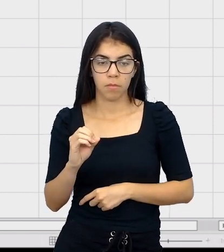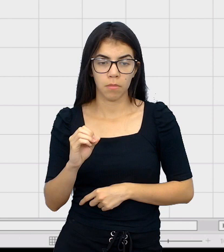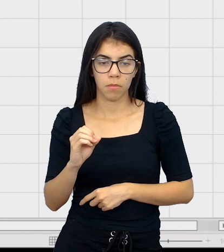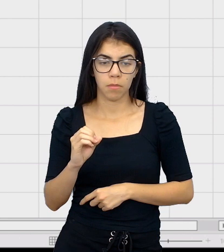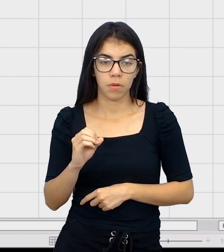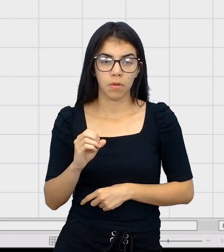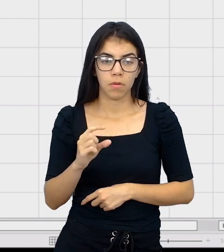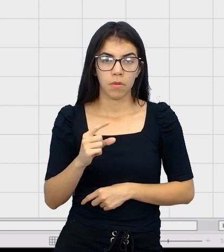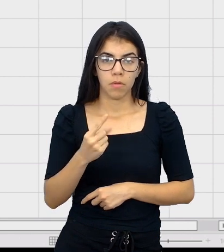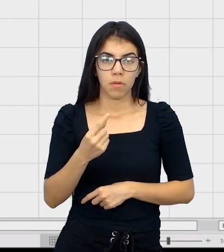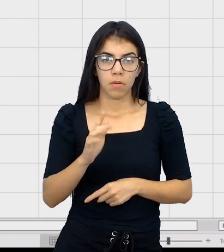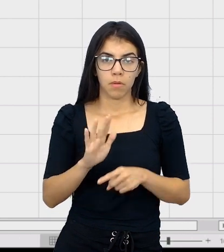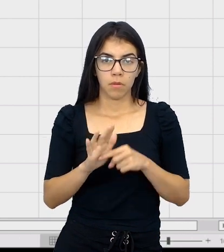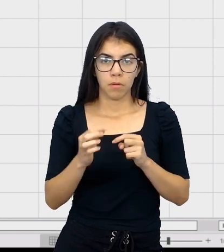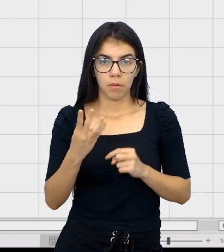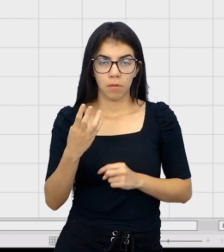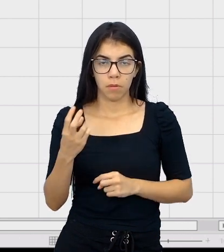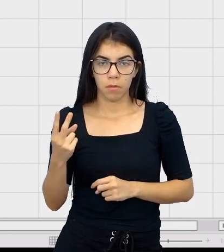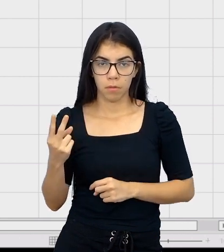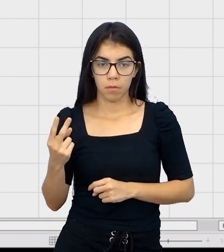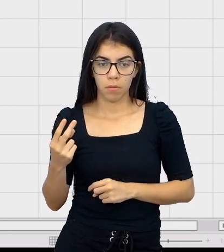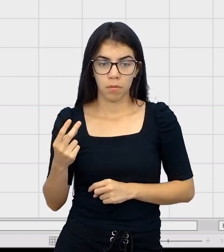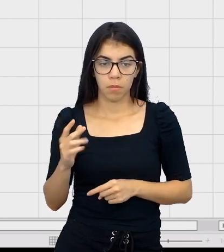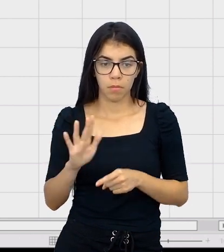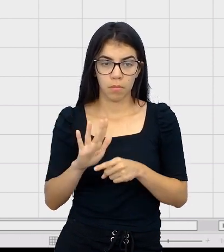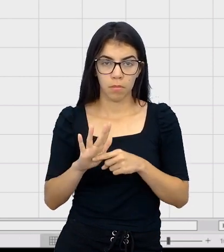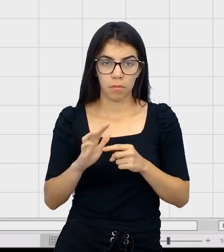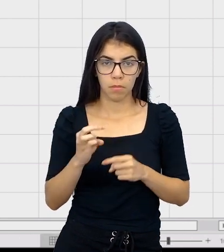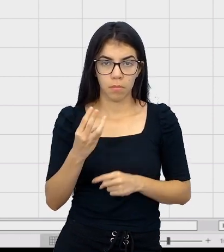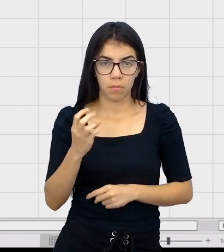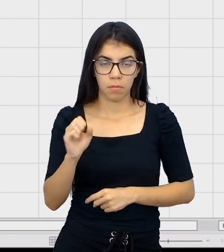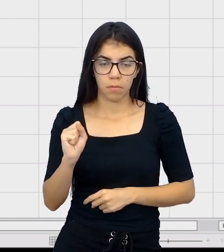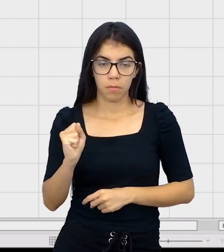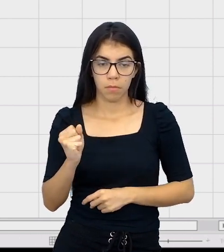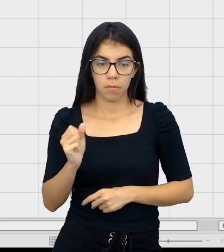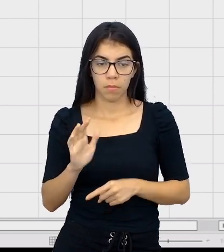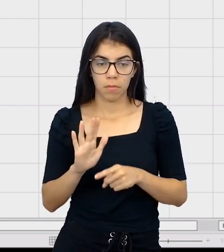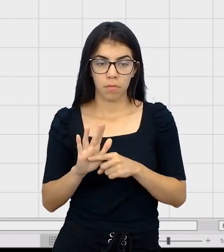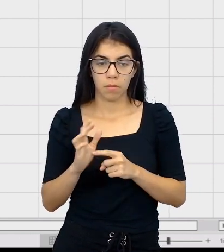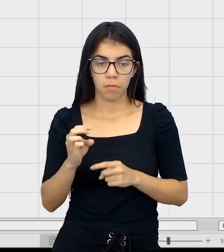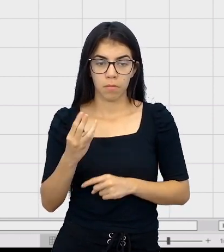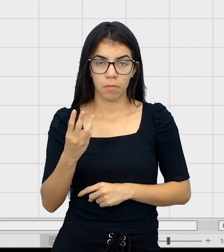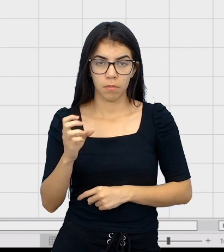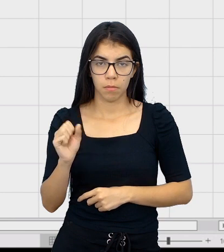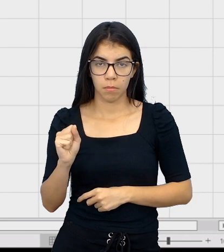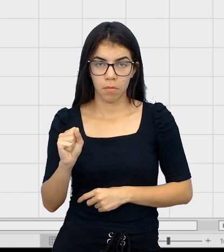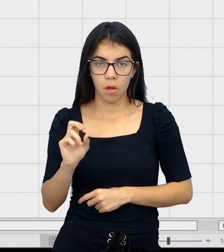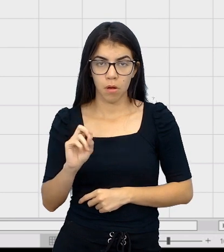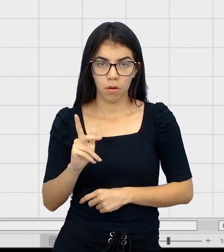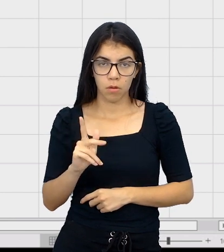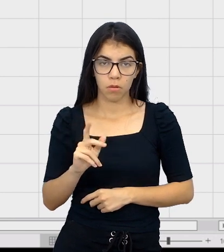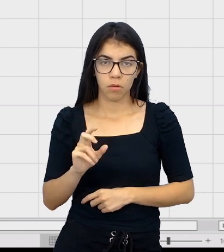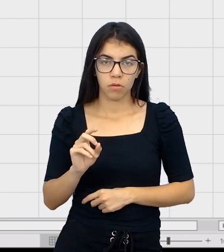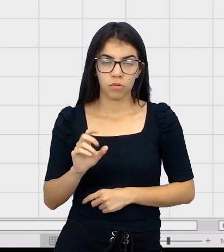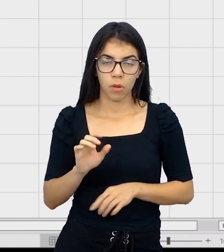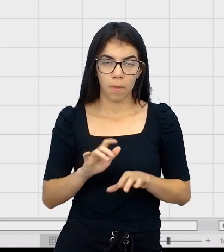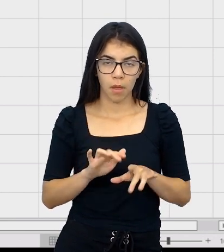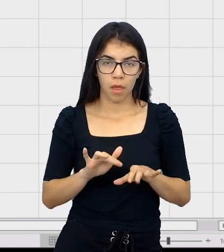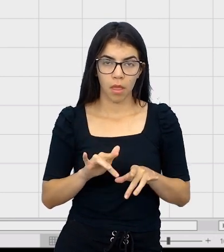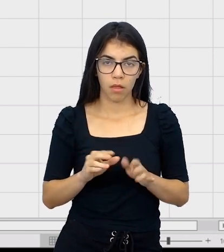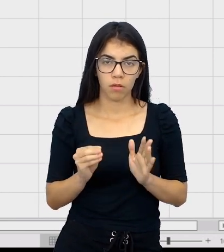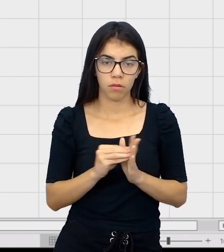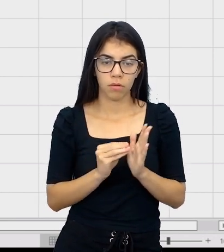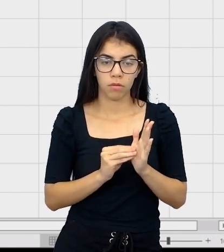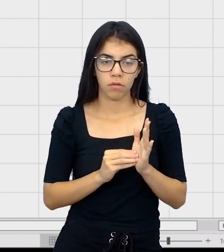Menos 42. Menos 42. Menos 38. Menos E 38. menos 38. Ok. Até aqui era só digitar. Ok. Coluna